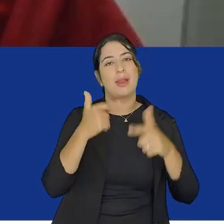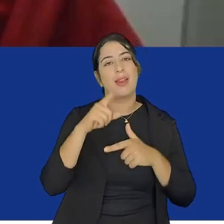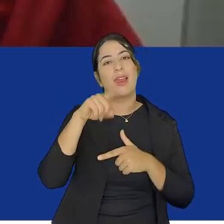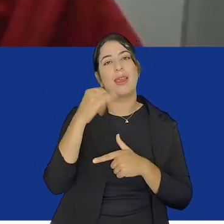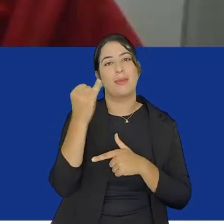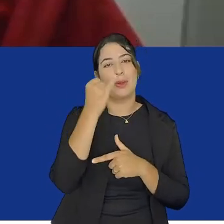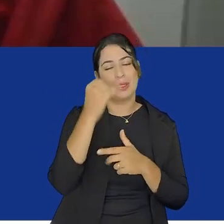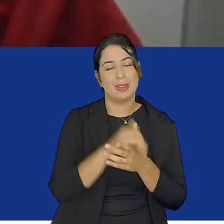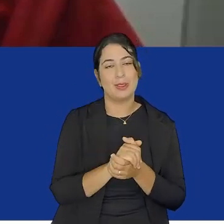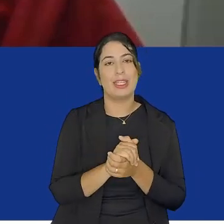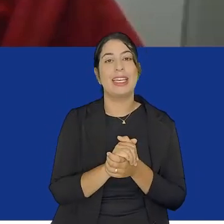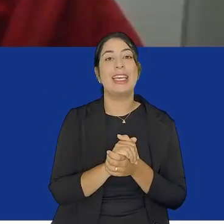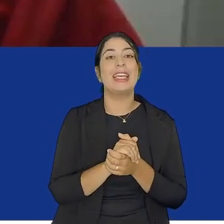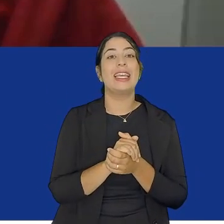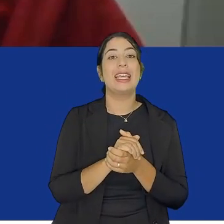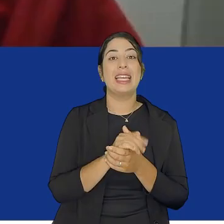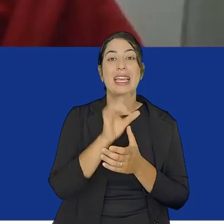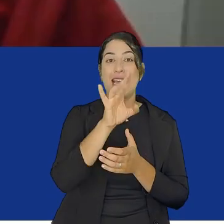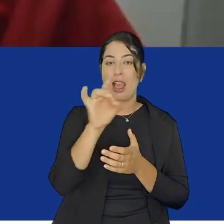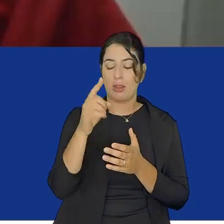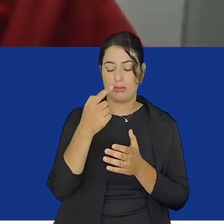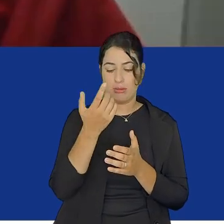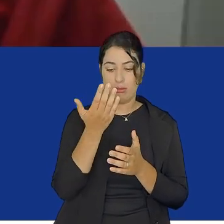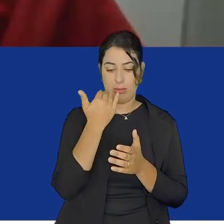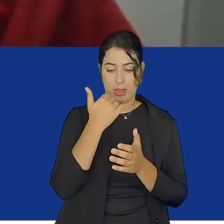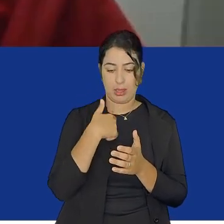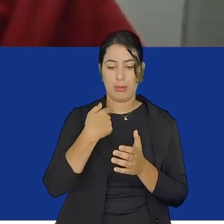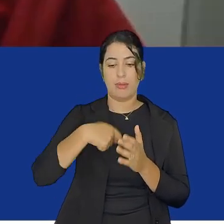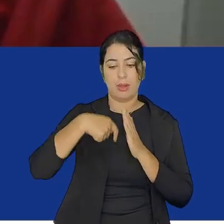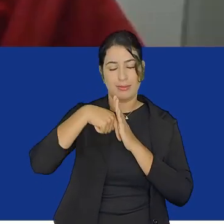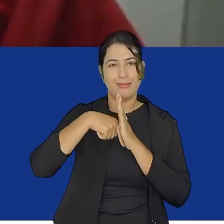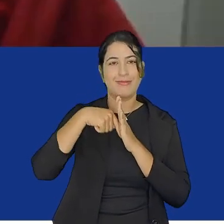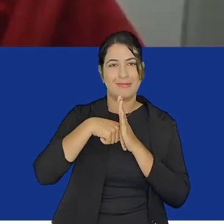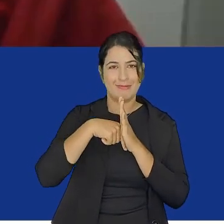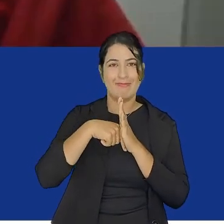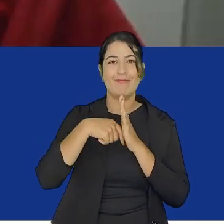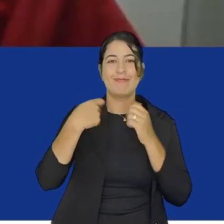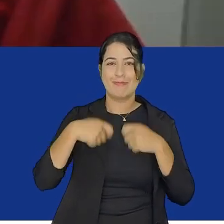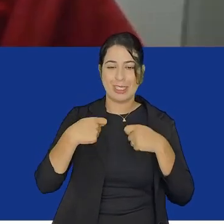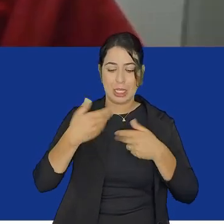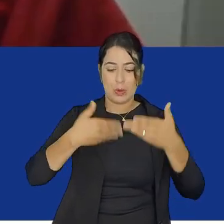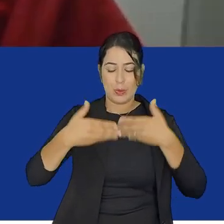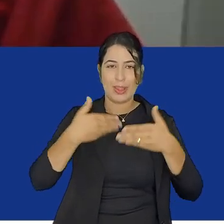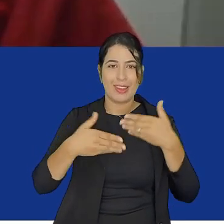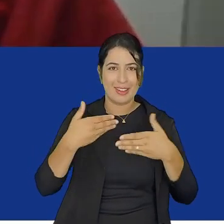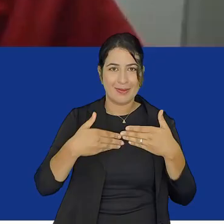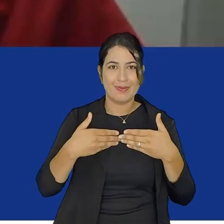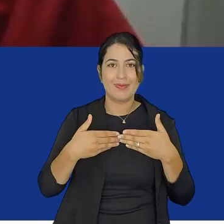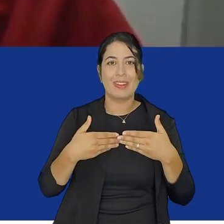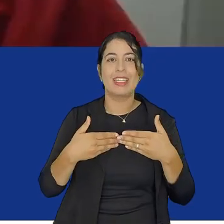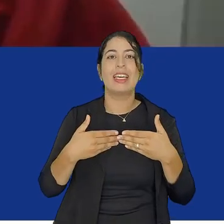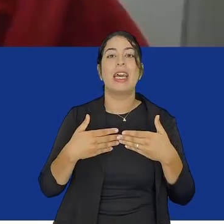também cuidar da gente, das relações que não nos são caras, porque às vezes a gente coloca sobre o trabalho uma expectativa que ele não pode